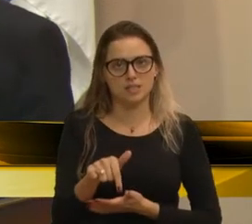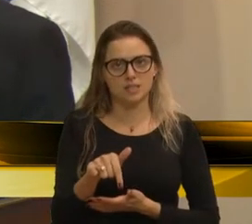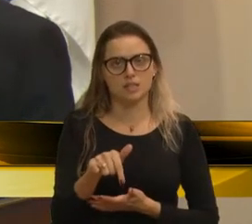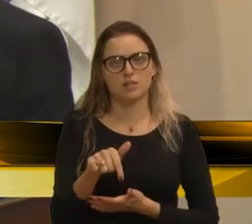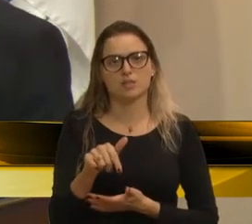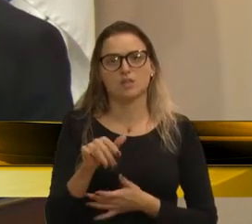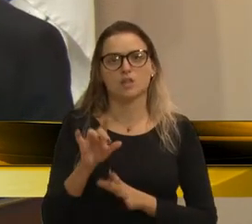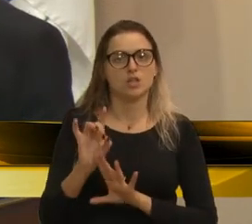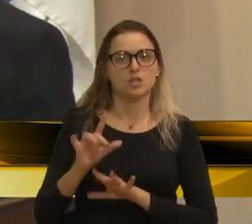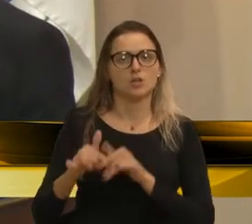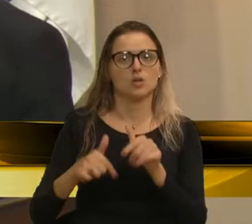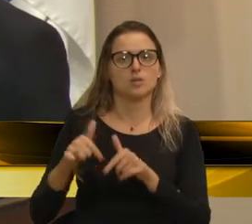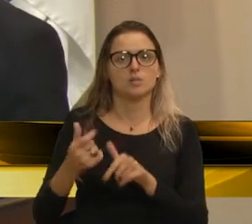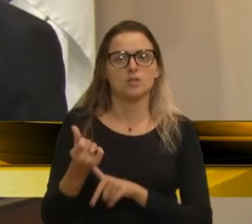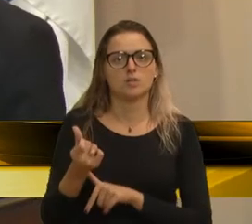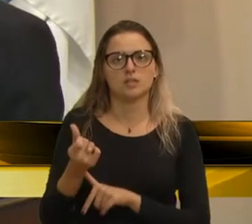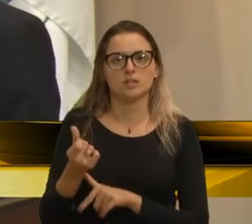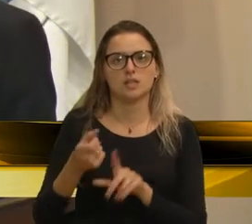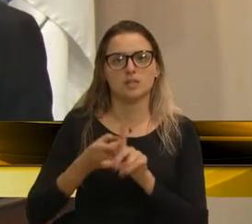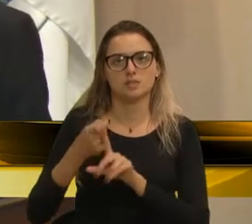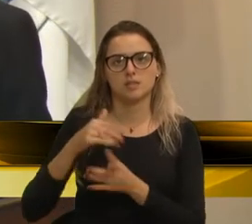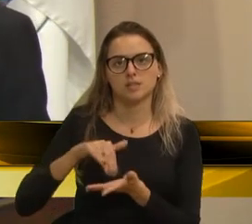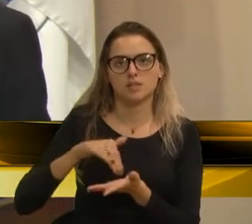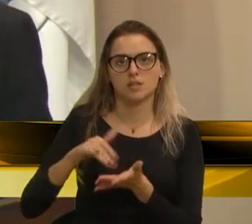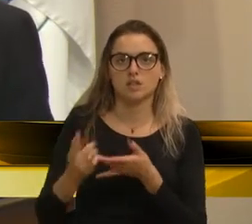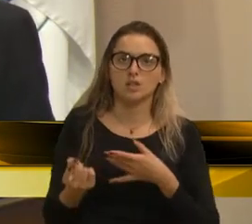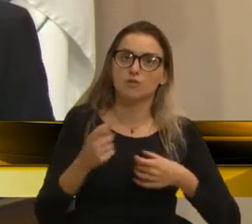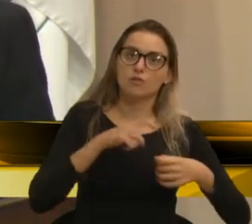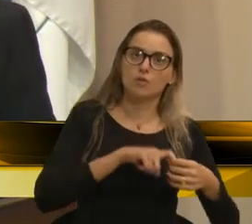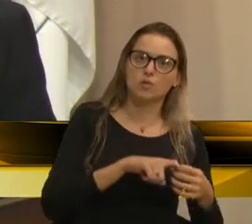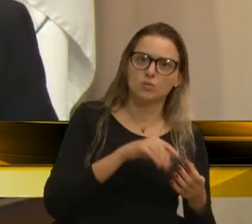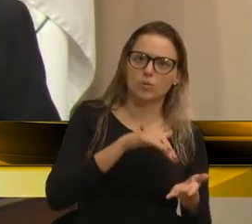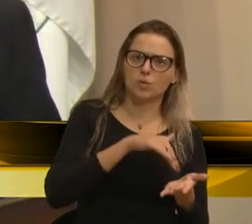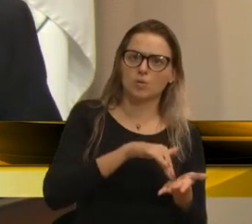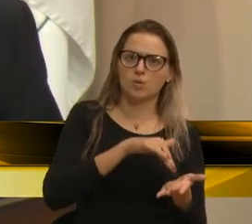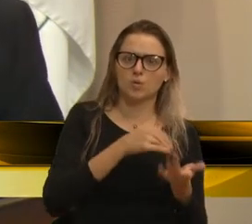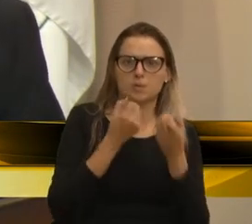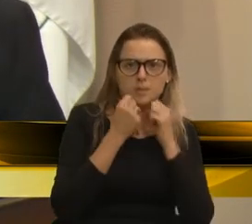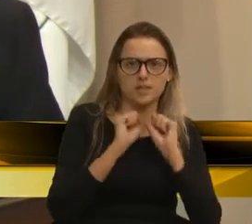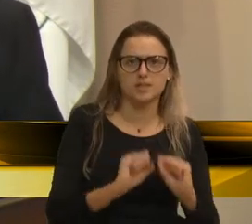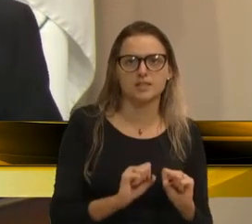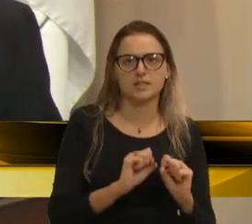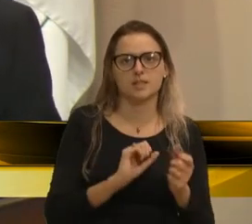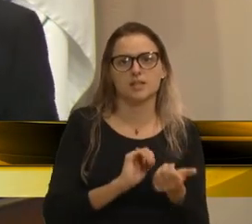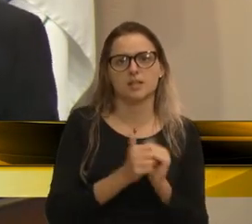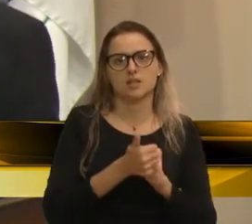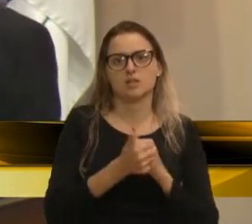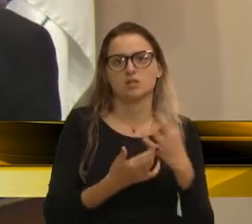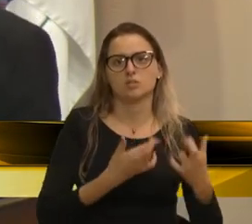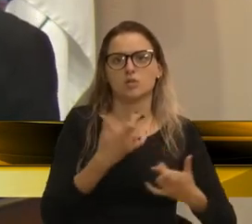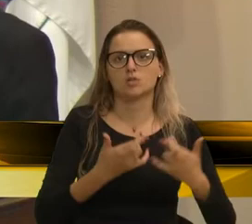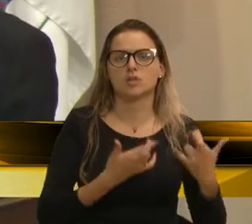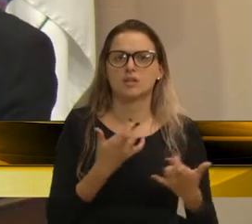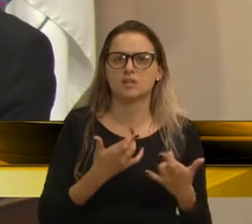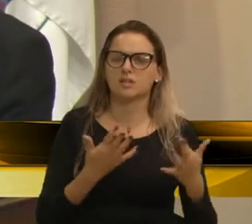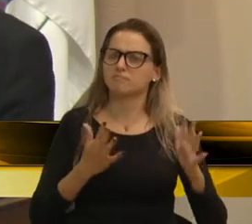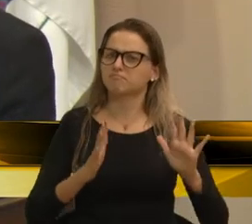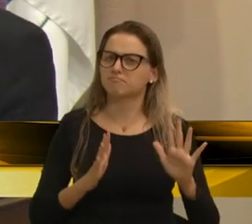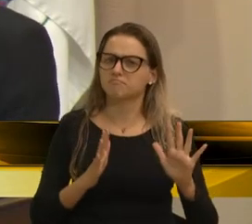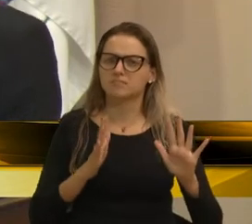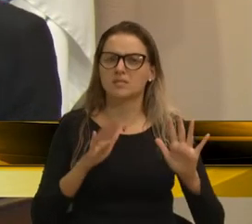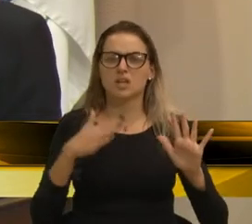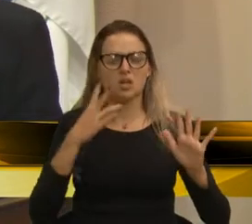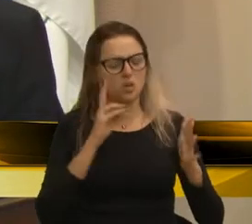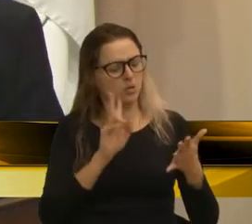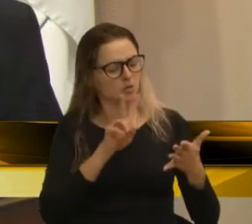cargo, ela tinha voltado para a Secretaria Municipal de Esporte e Lazer, agora como diretora-geral. Eu confesso que, quando eu vi aquele